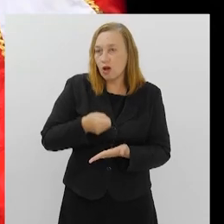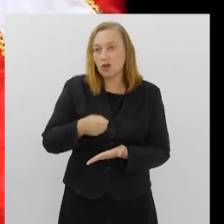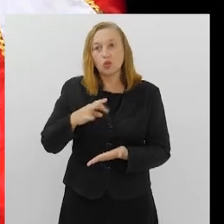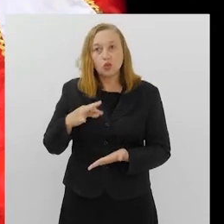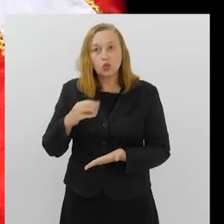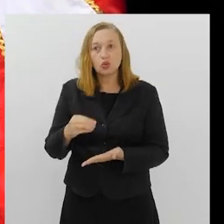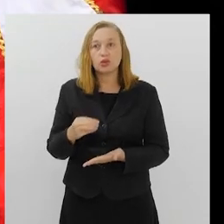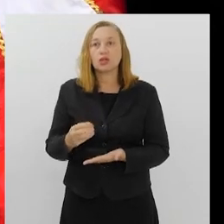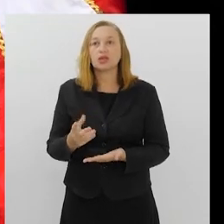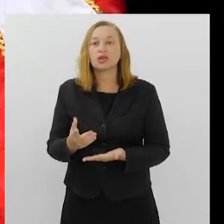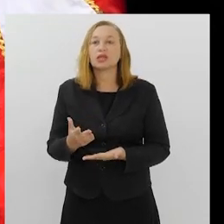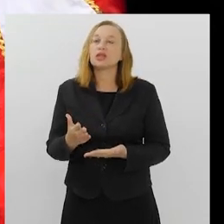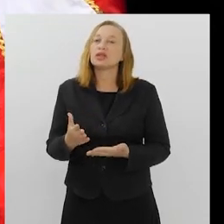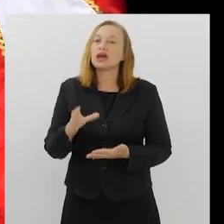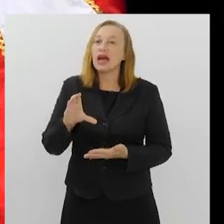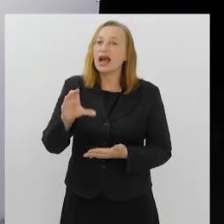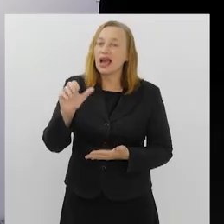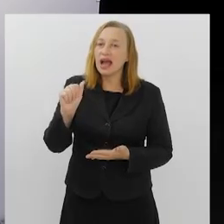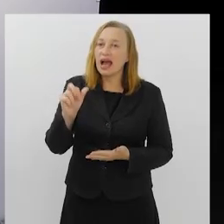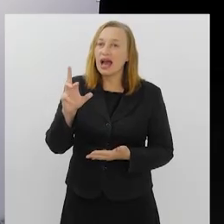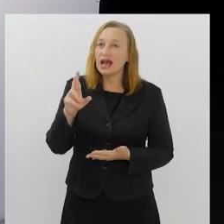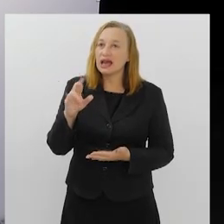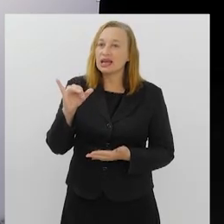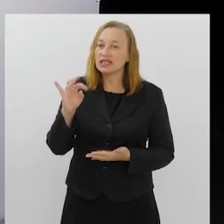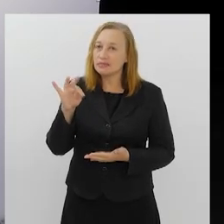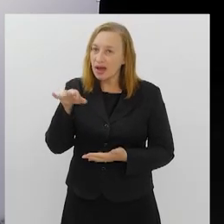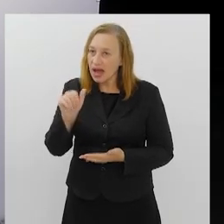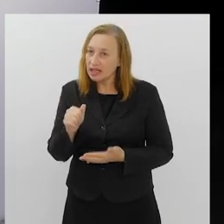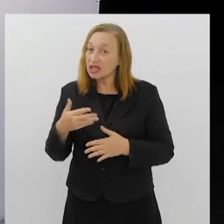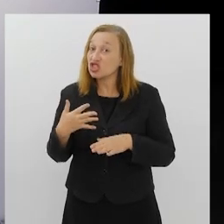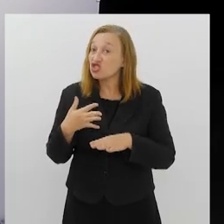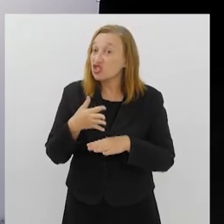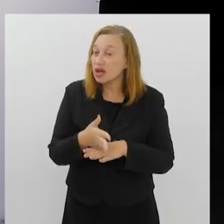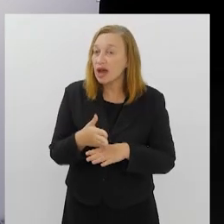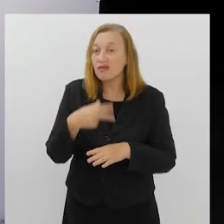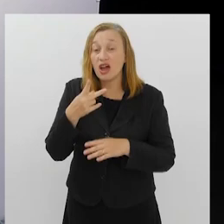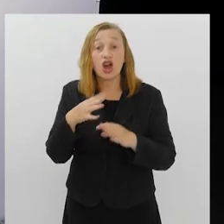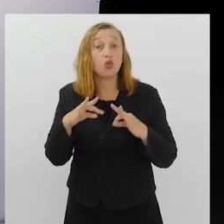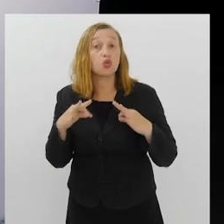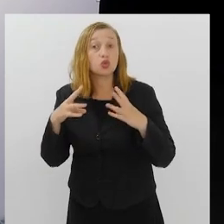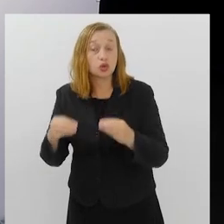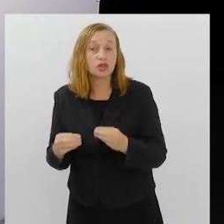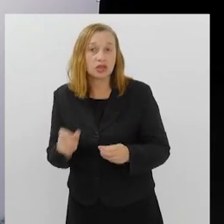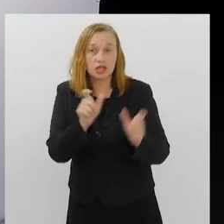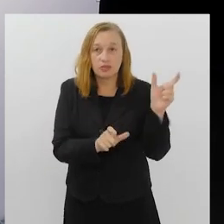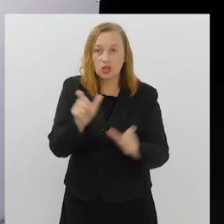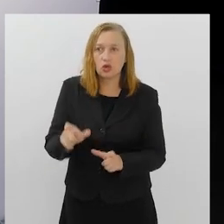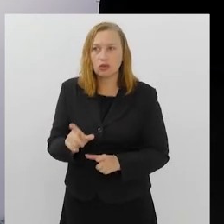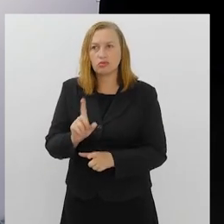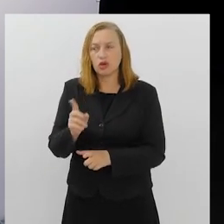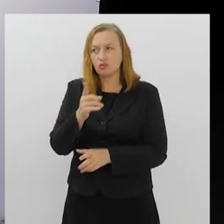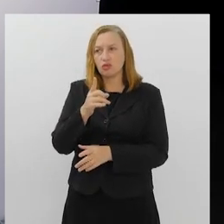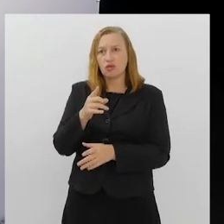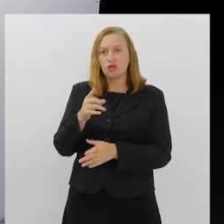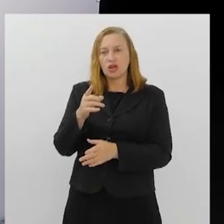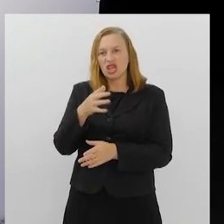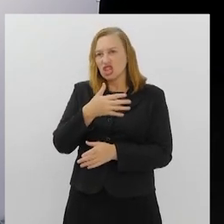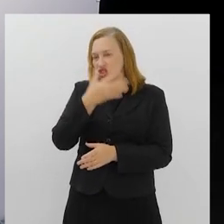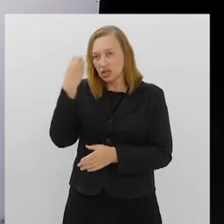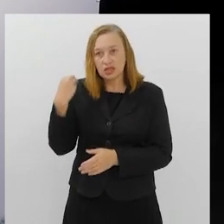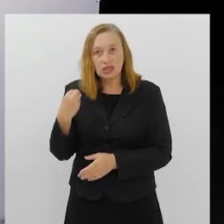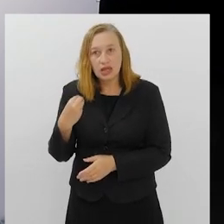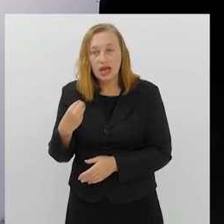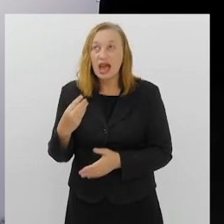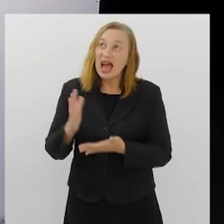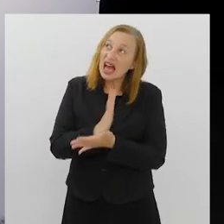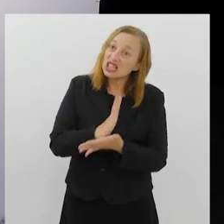né? É ser carismática. Isso. Carismática, chegar, falar com todo mundo, não esquecer ninguém, que às vezes